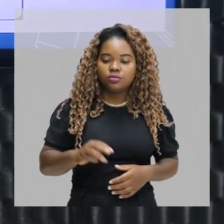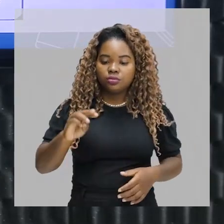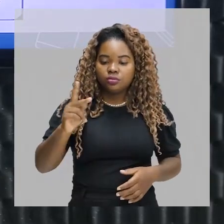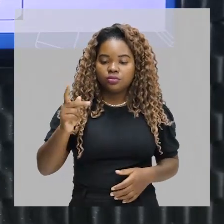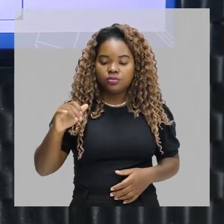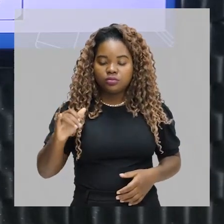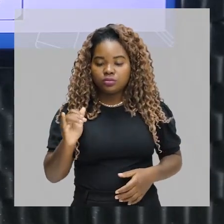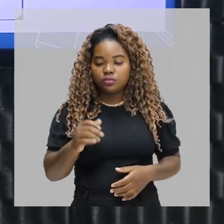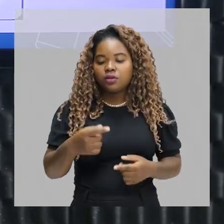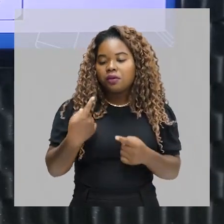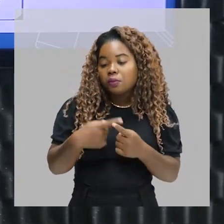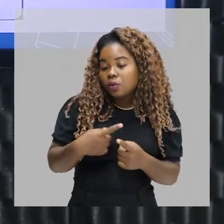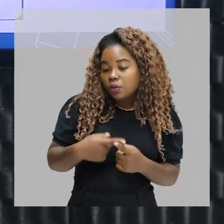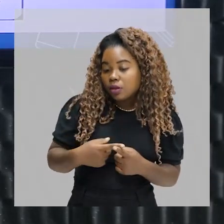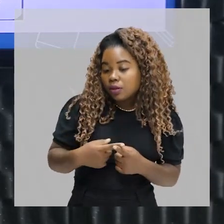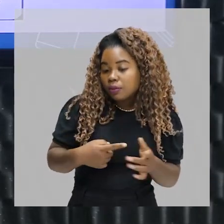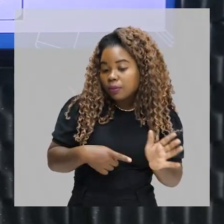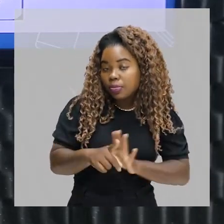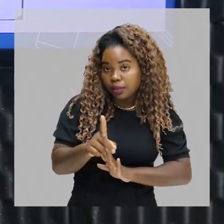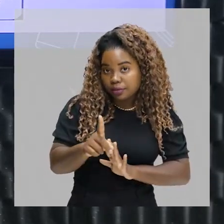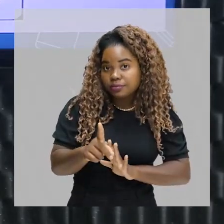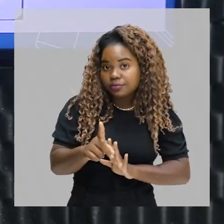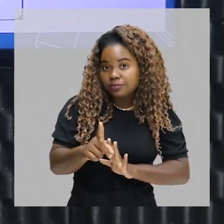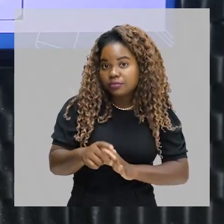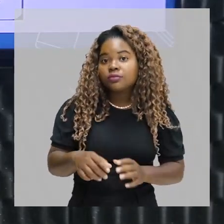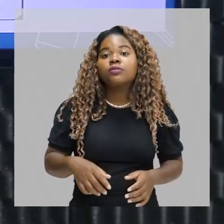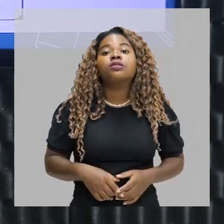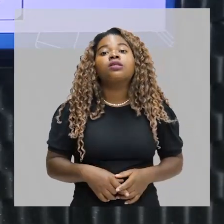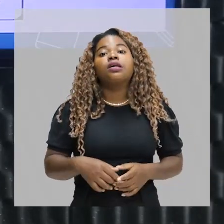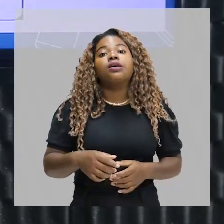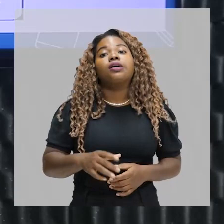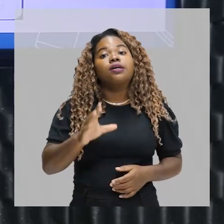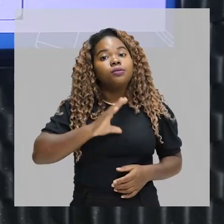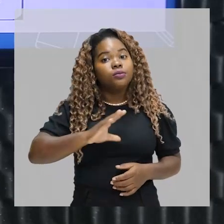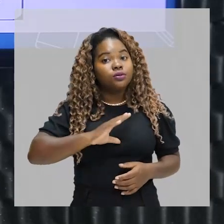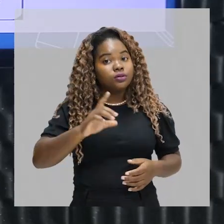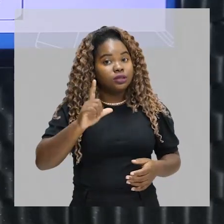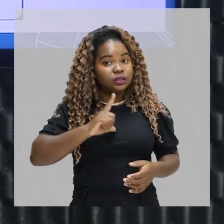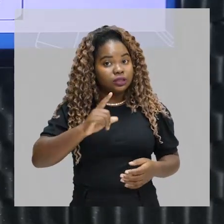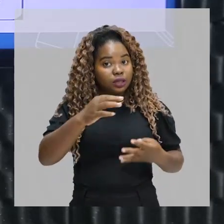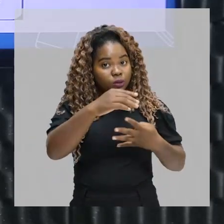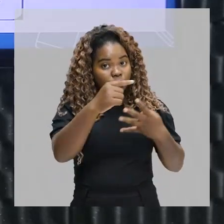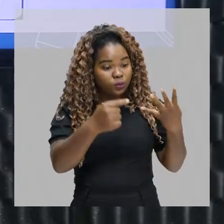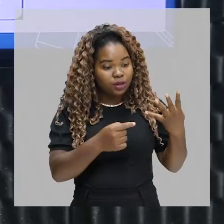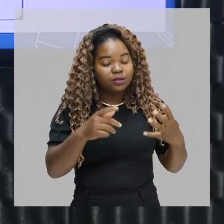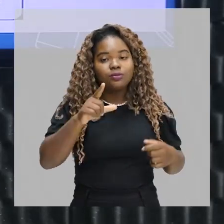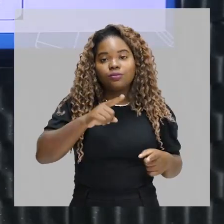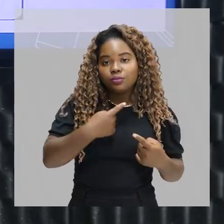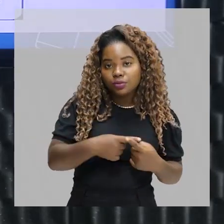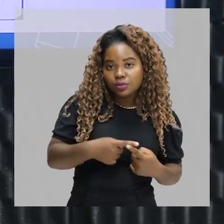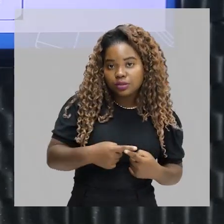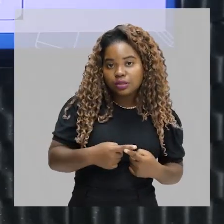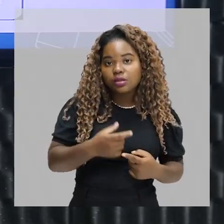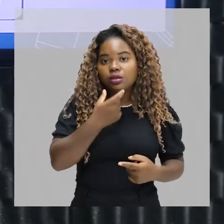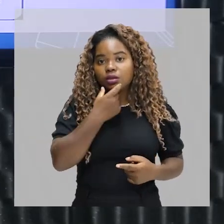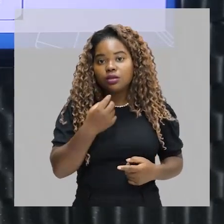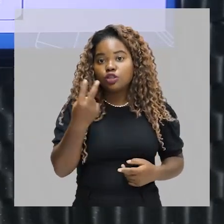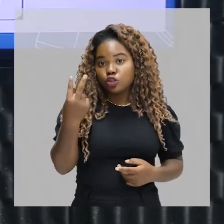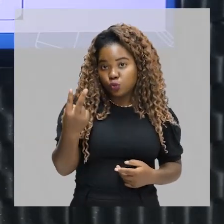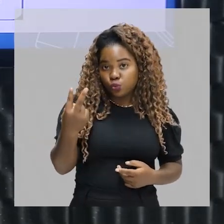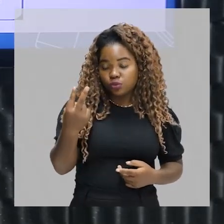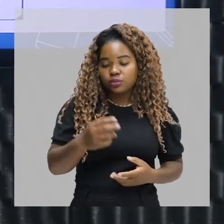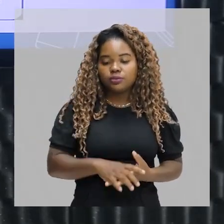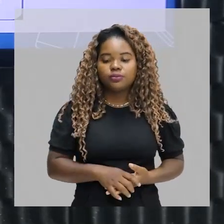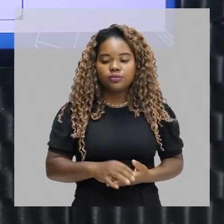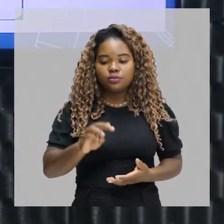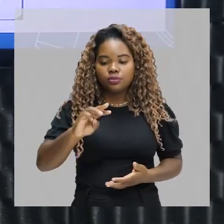quê? Porque pergunta. Em português existem 4 porquês. No inglês, 2.